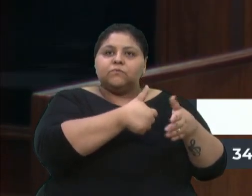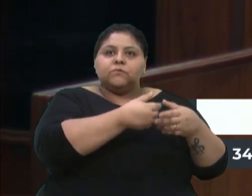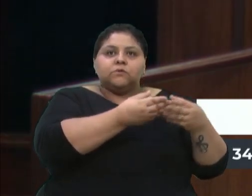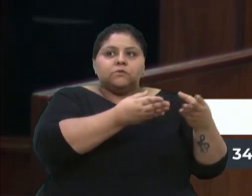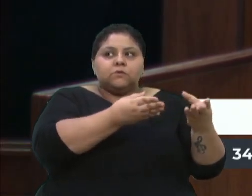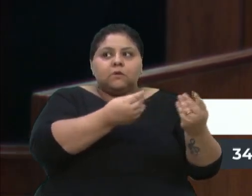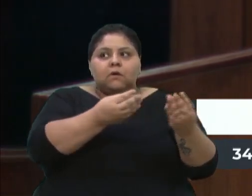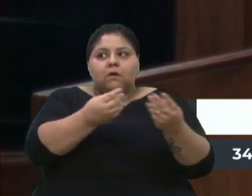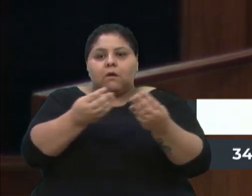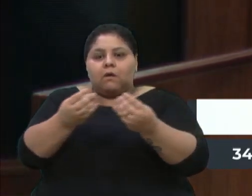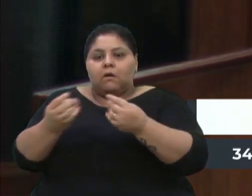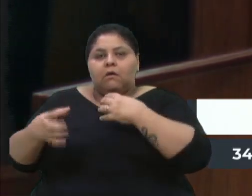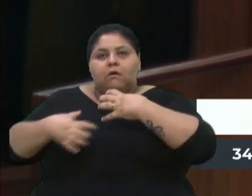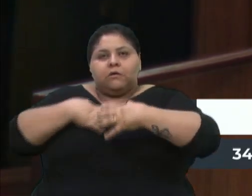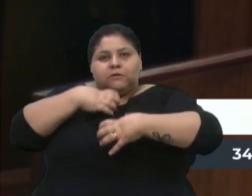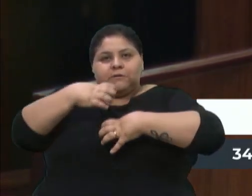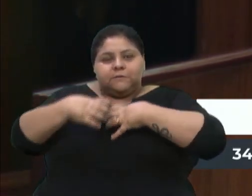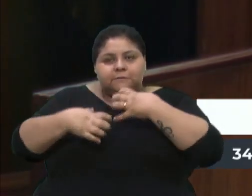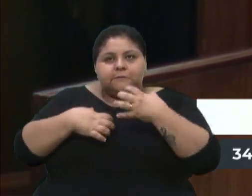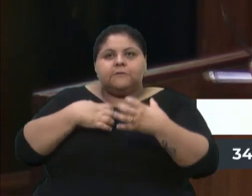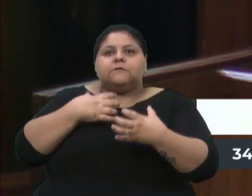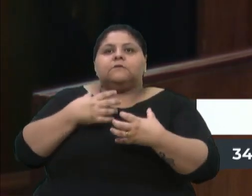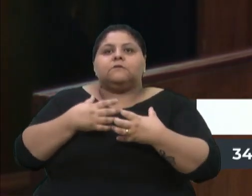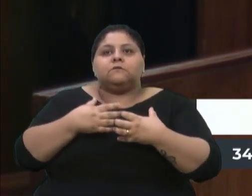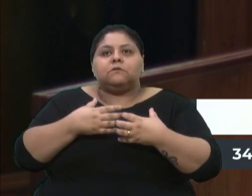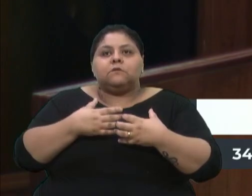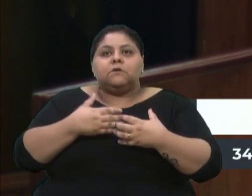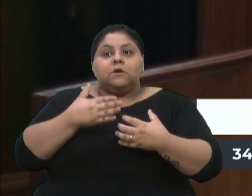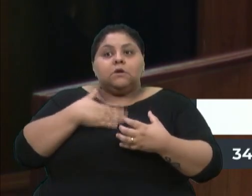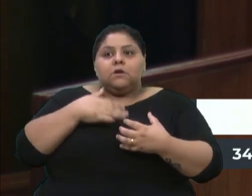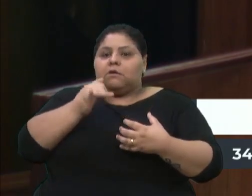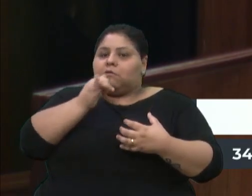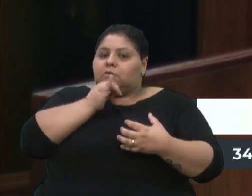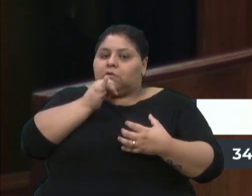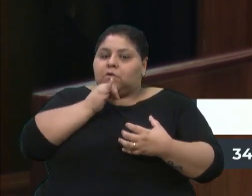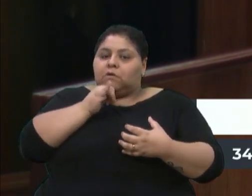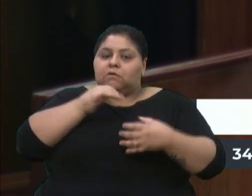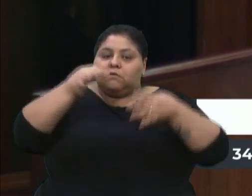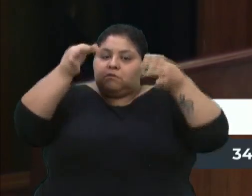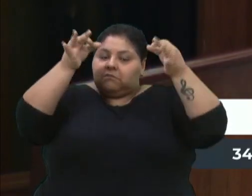muitos aspectos que eu, por exemplo, não concordo.